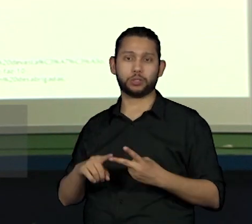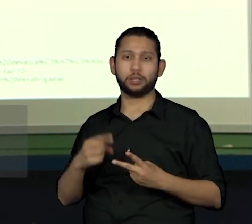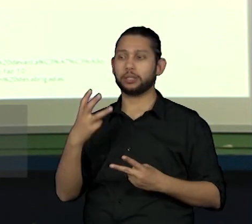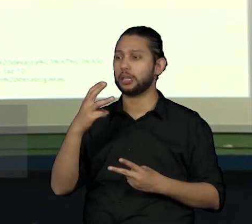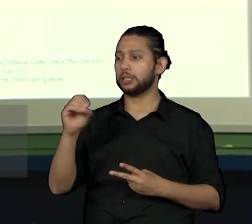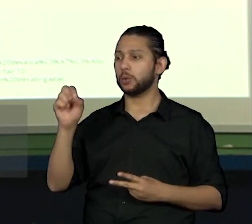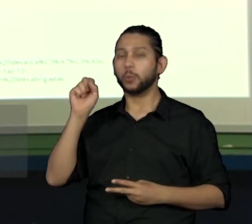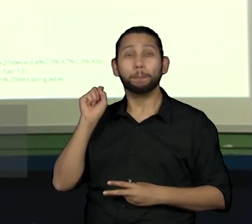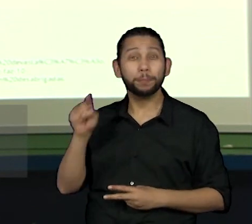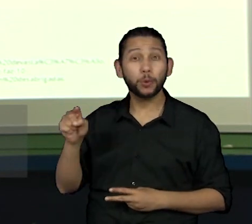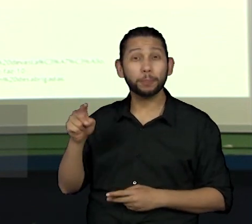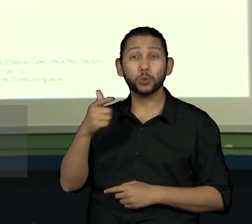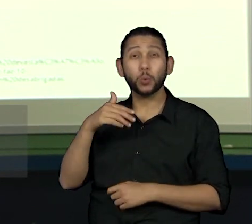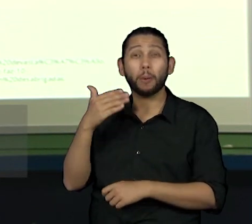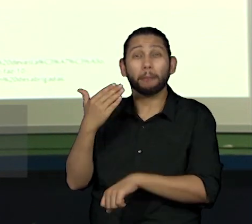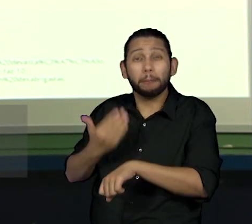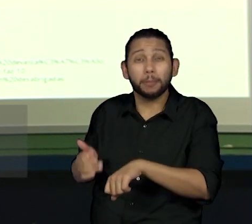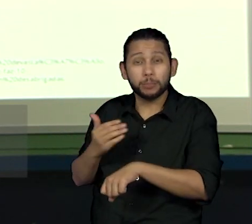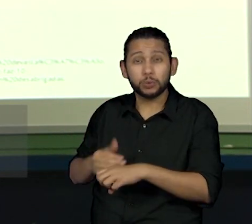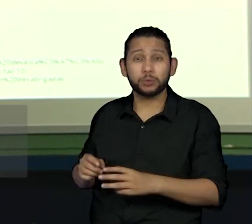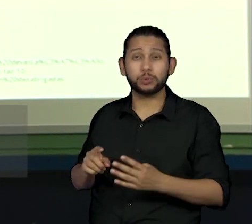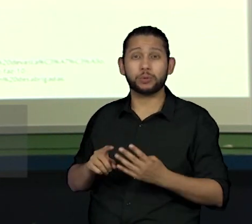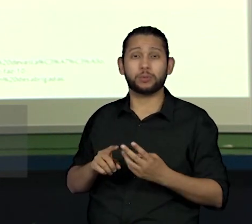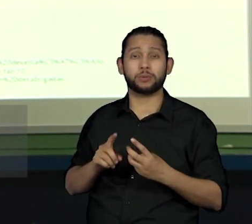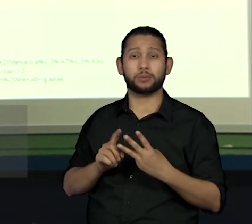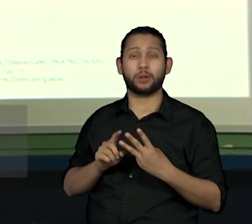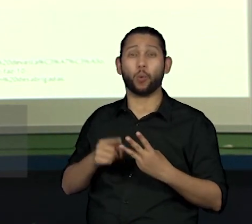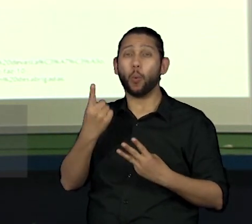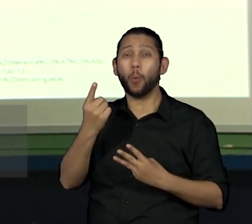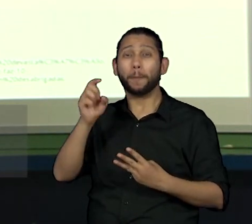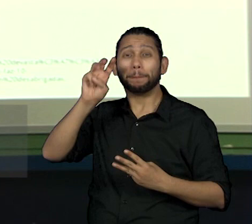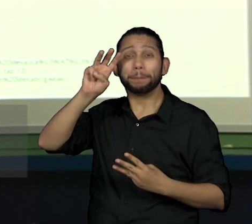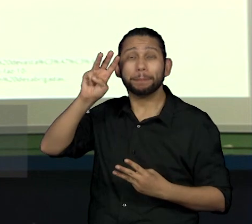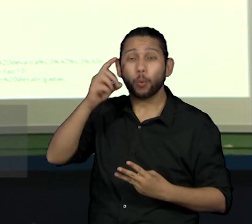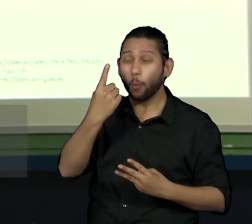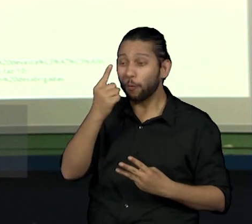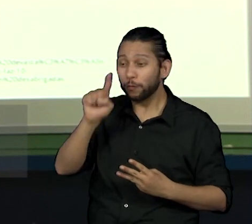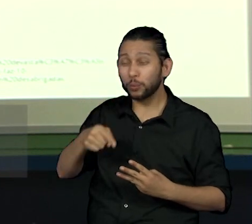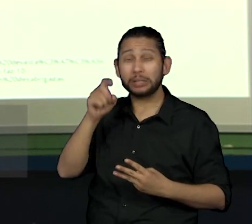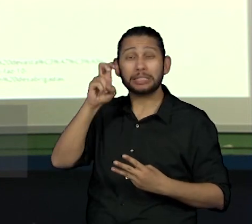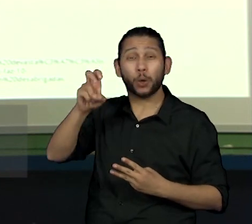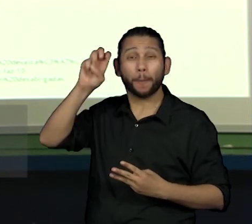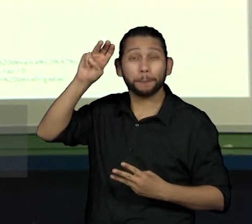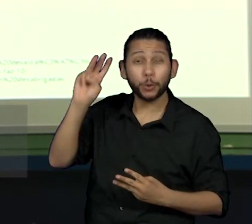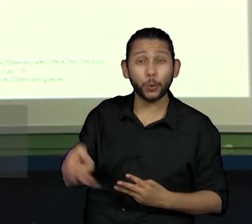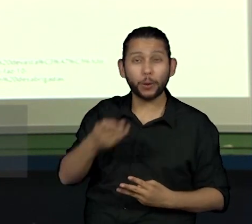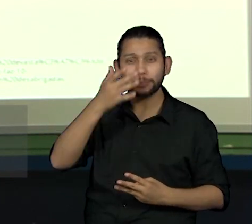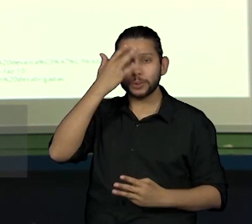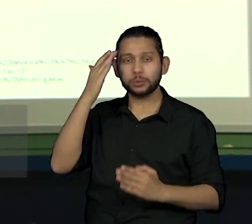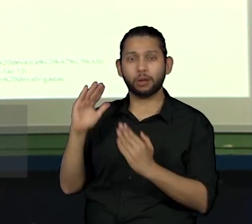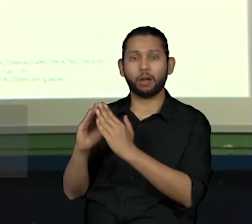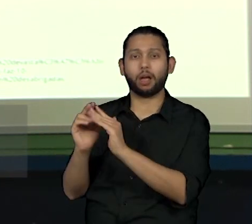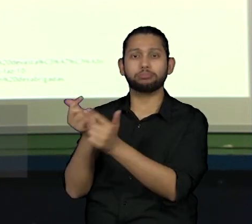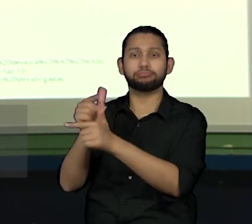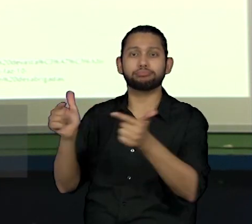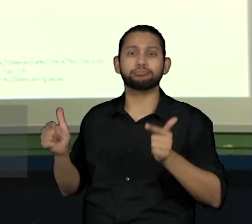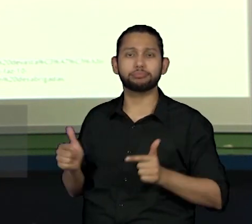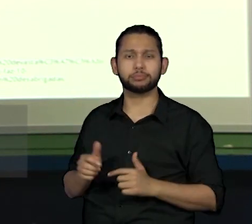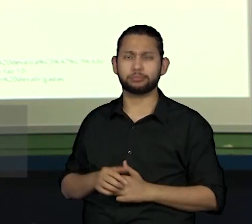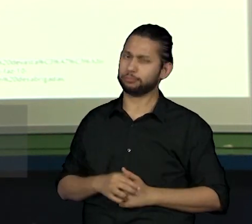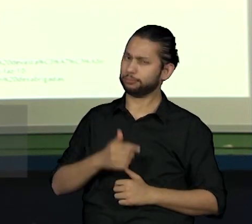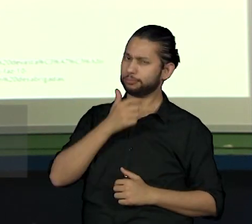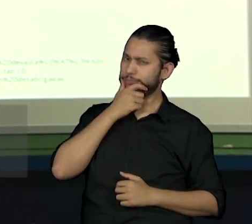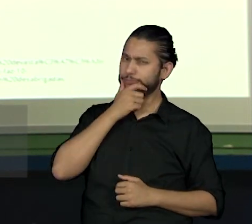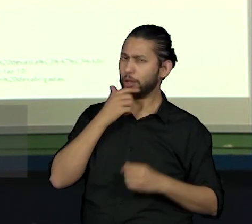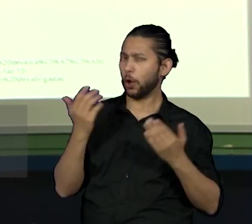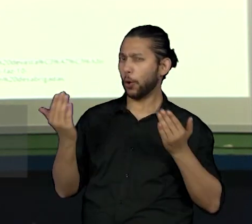1,5 milhão de pessoas desabrigadas. Aí eu pergunto para vocês, vai ter um tempinho aí para vocês